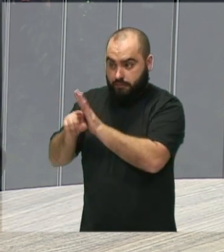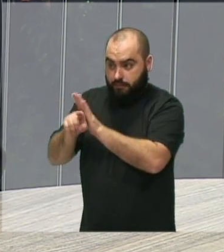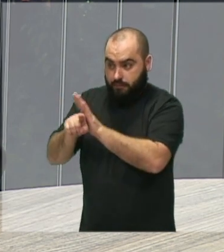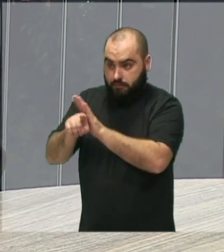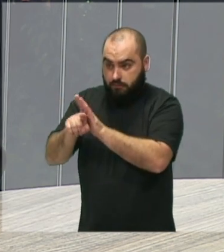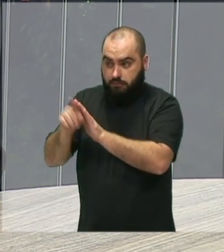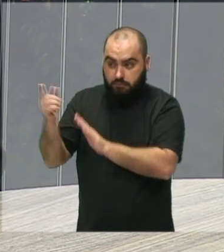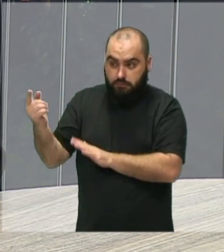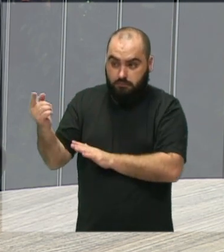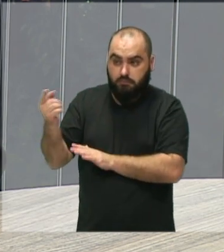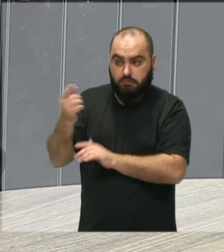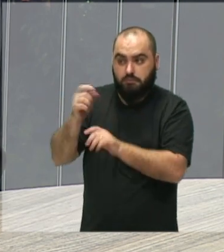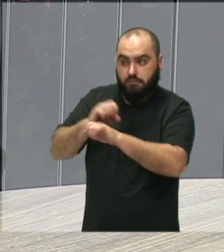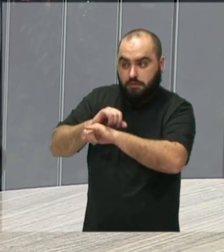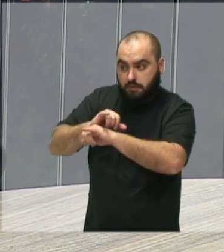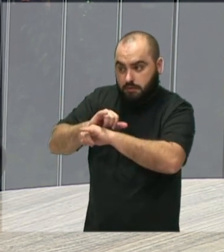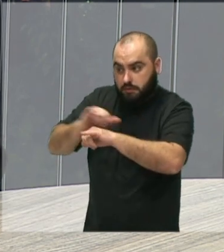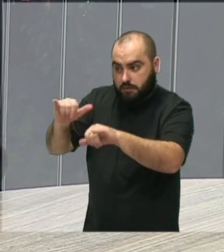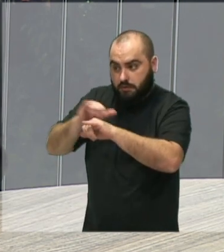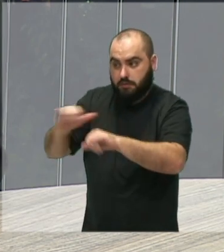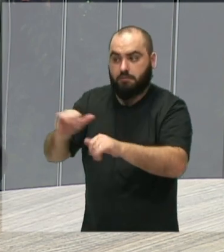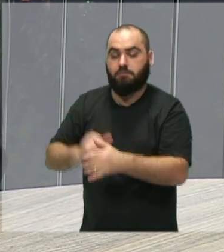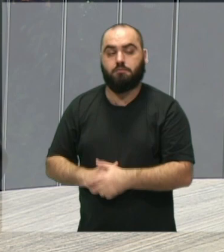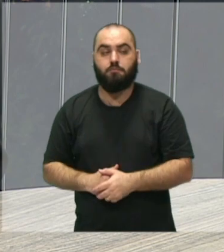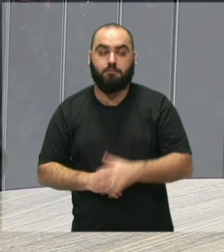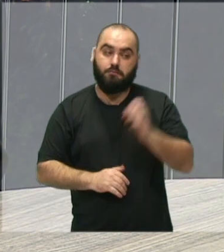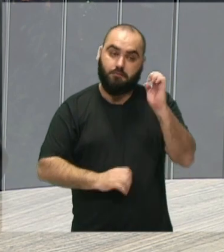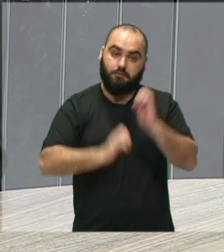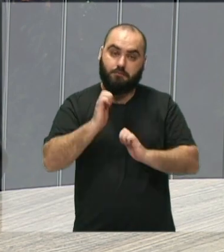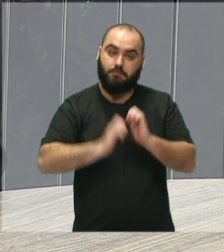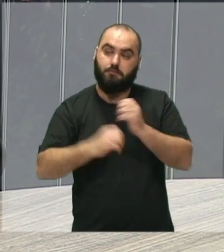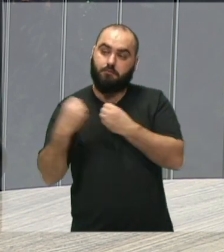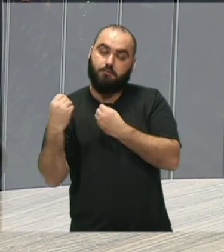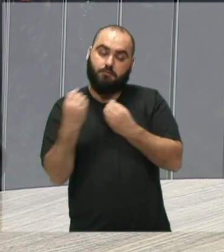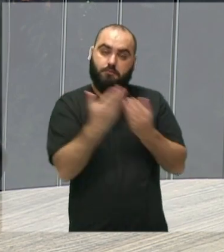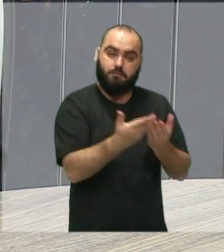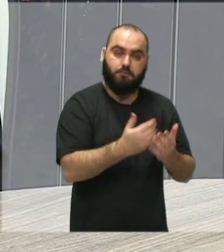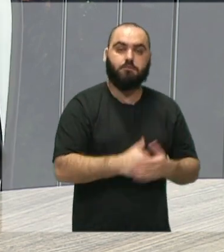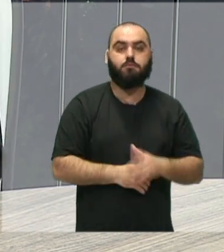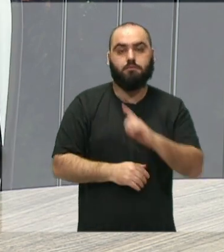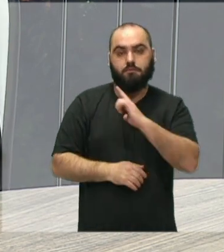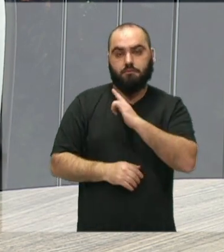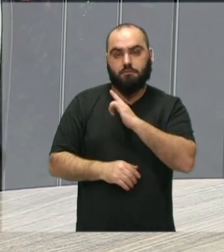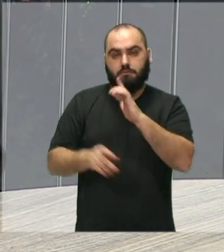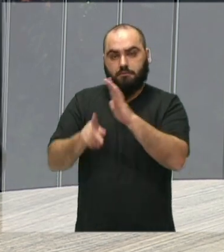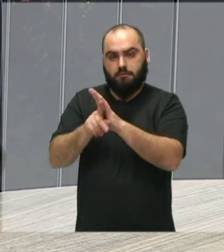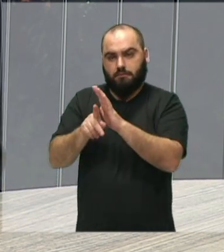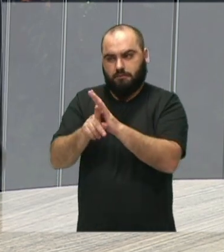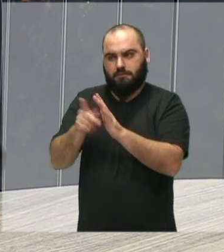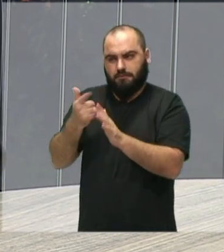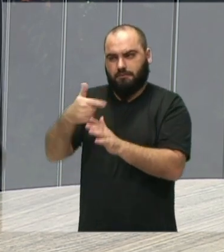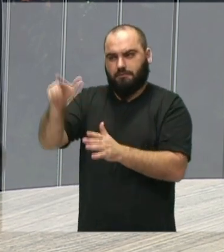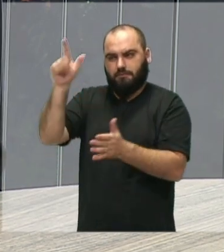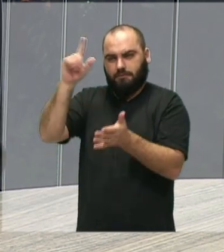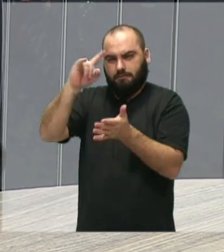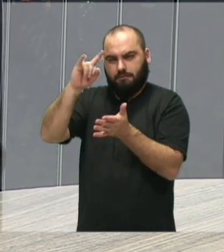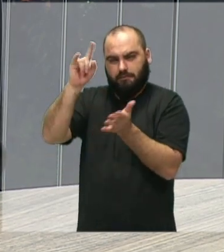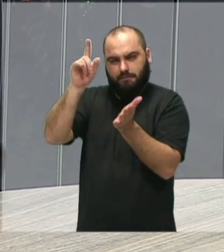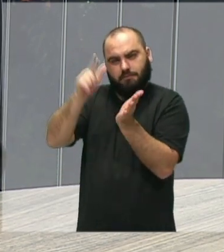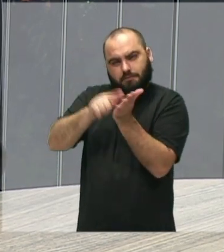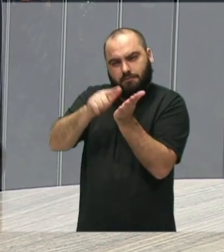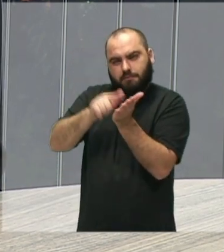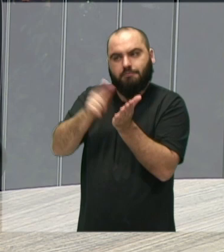de arqueologia, né, nas obras que são feitas, e também tem o termo de recebimento de coleções arqueológicas.